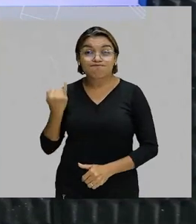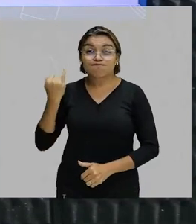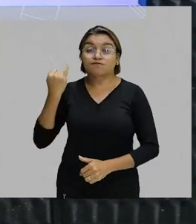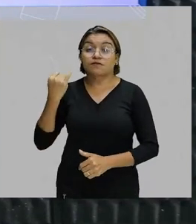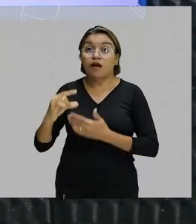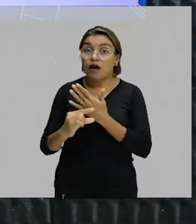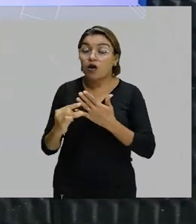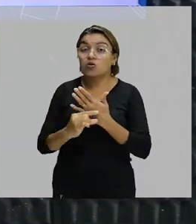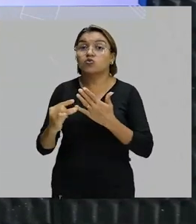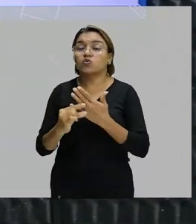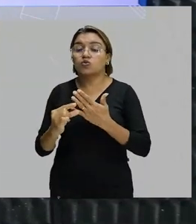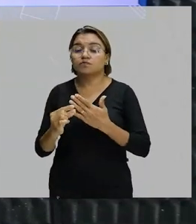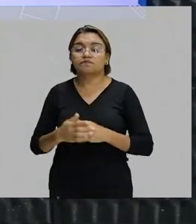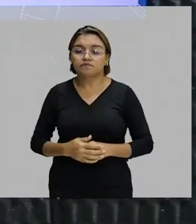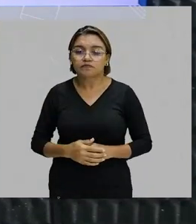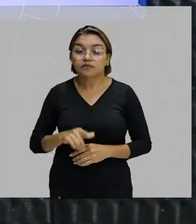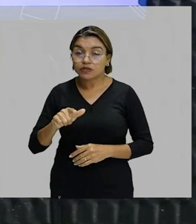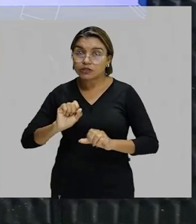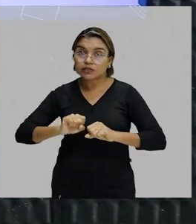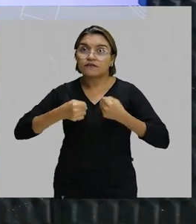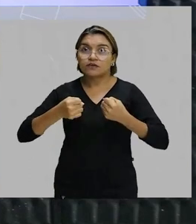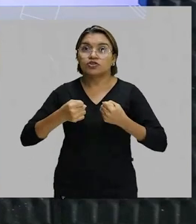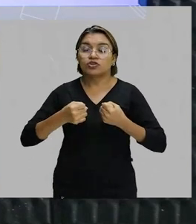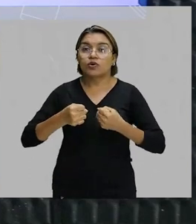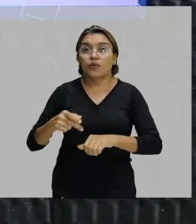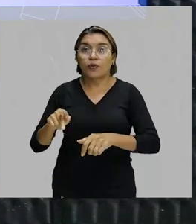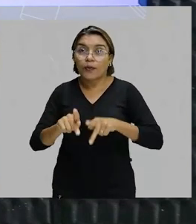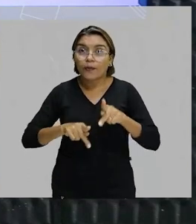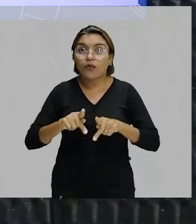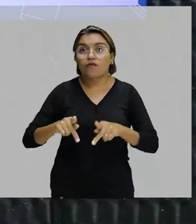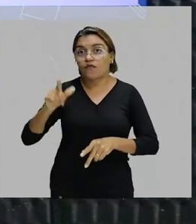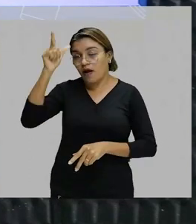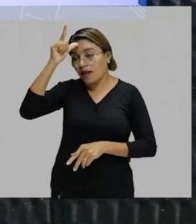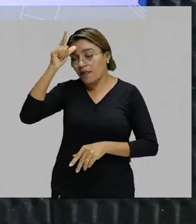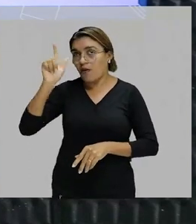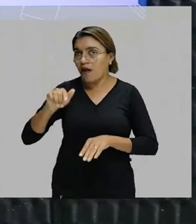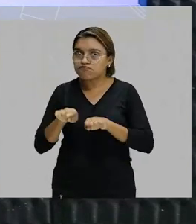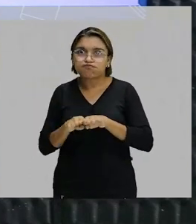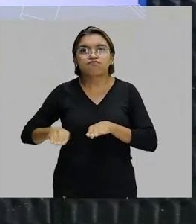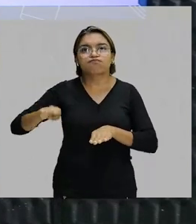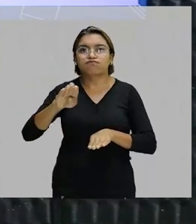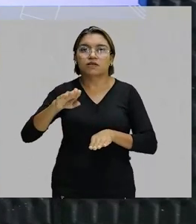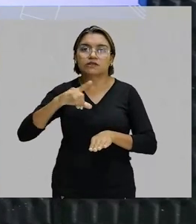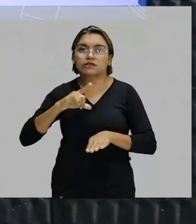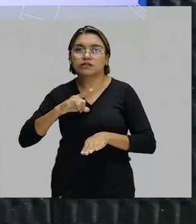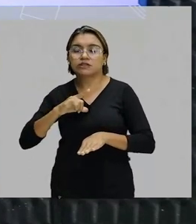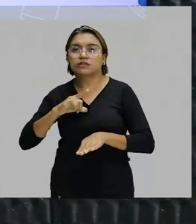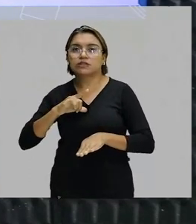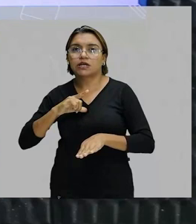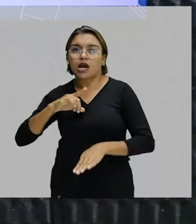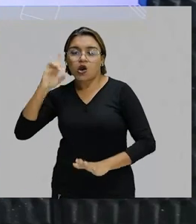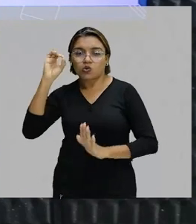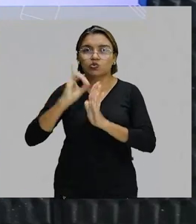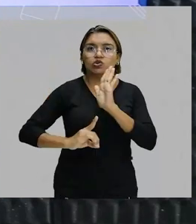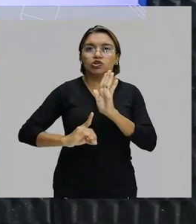essa postura de que o povo alemão era portanto um povo superior e que tinha o direito de ser a